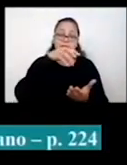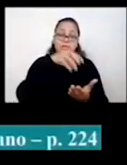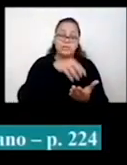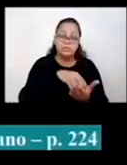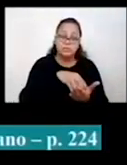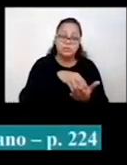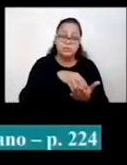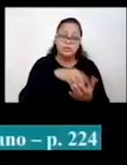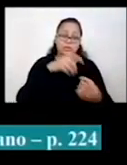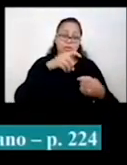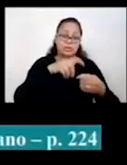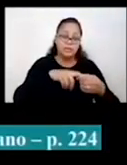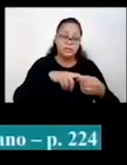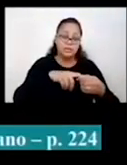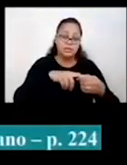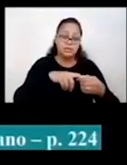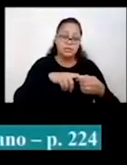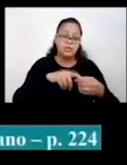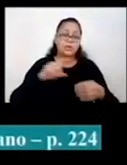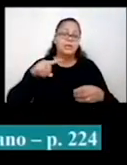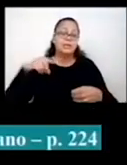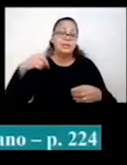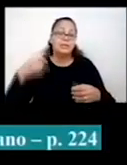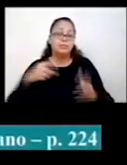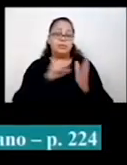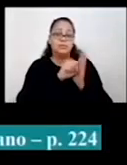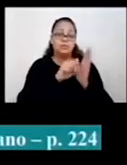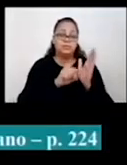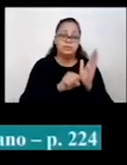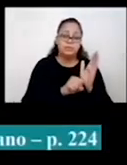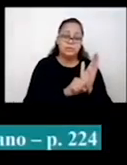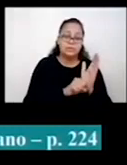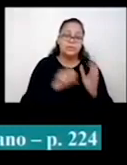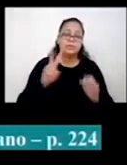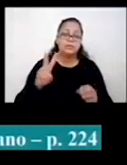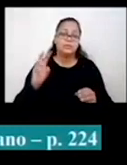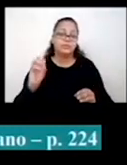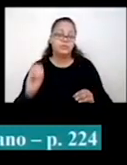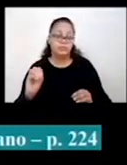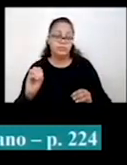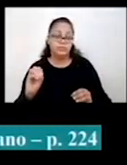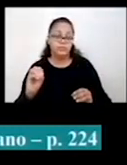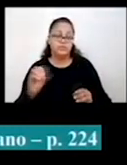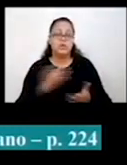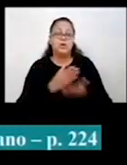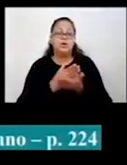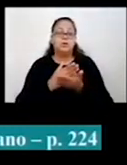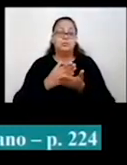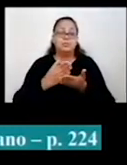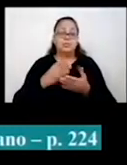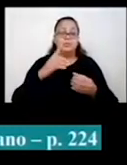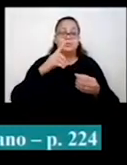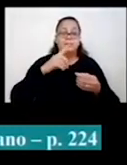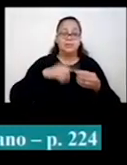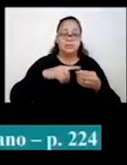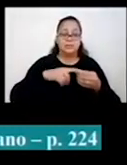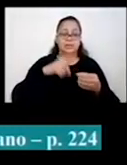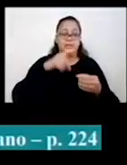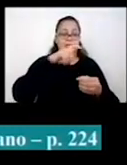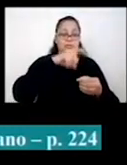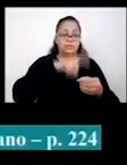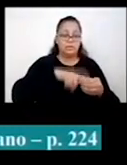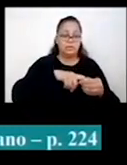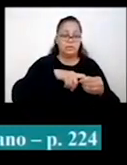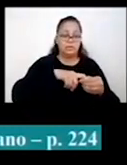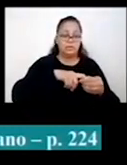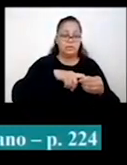foi só após o século XX, após o ano de 1900. E a origem dessas cidades no interior tem